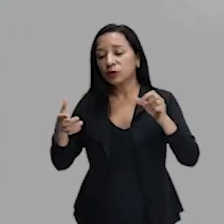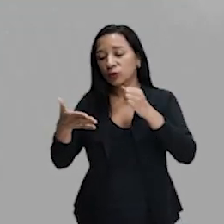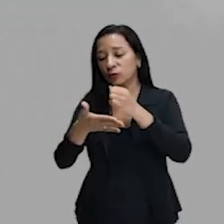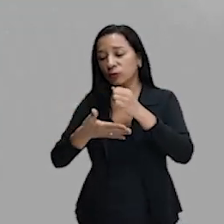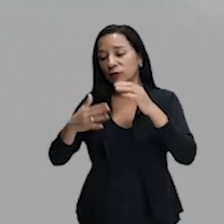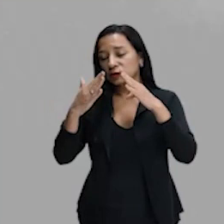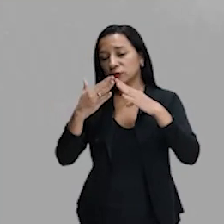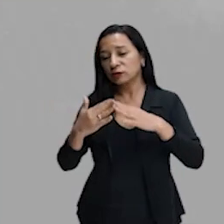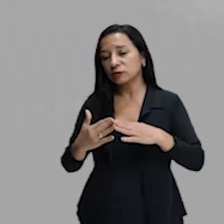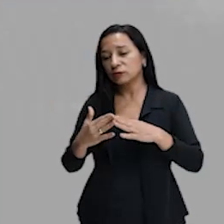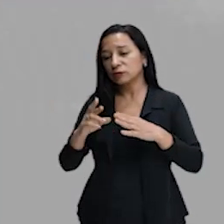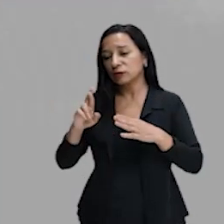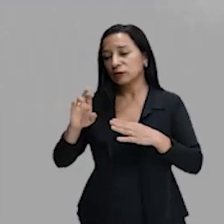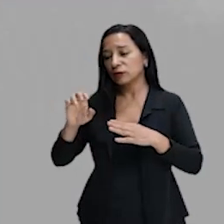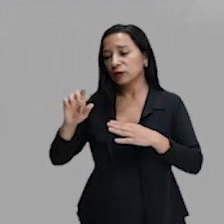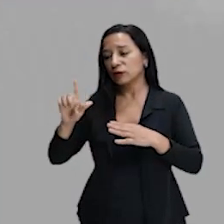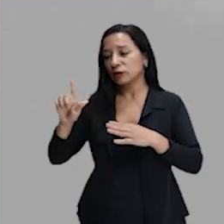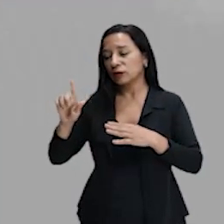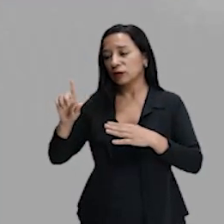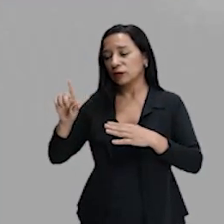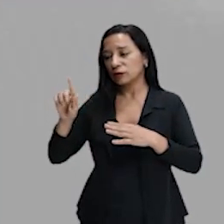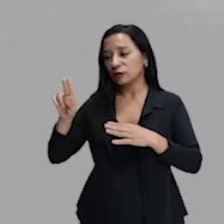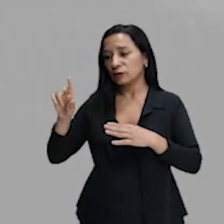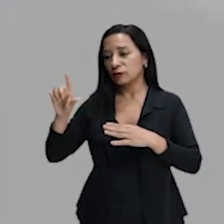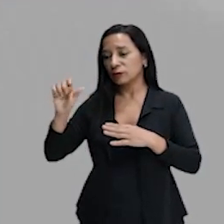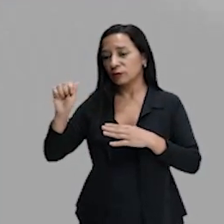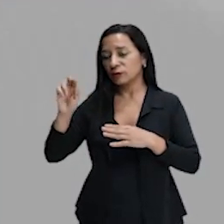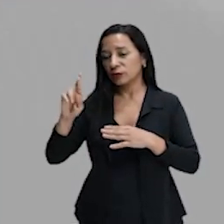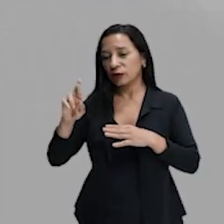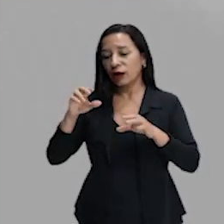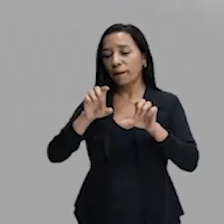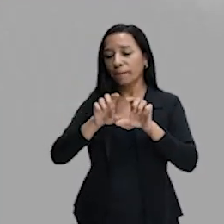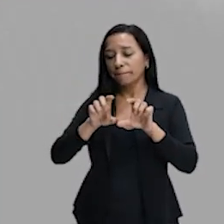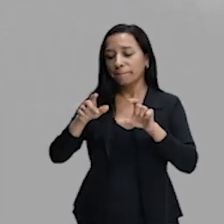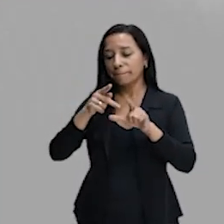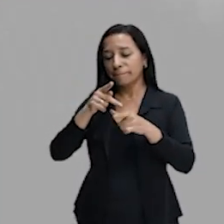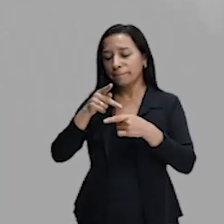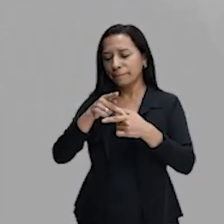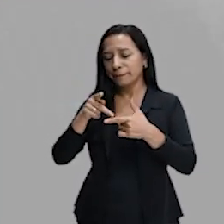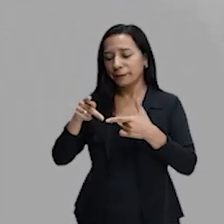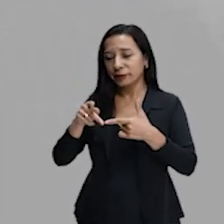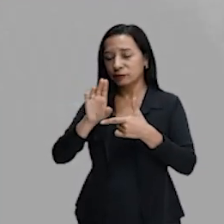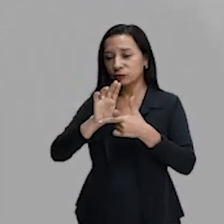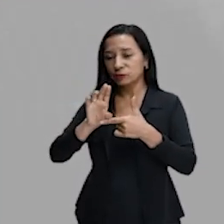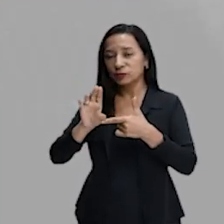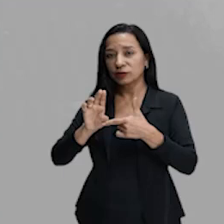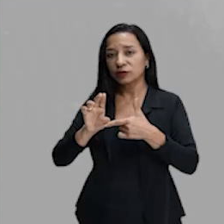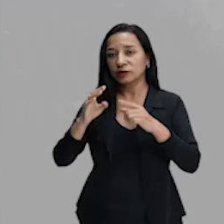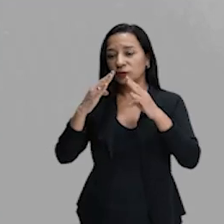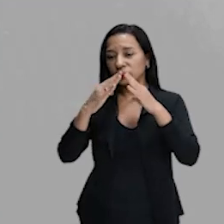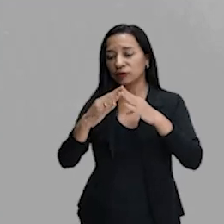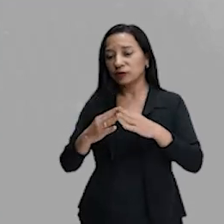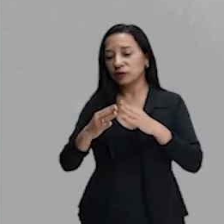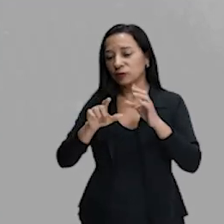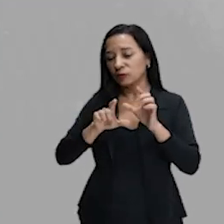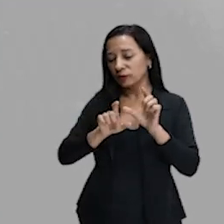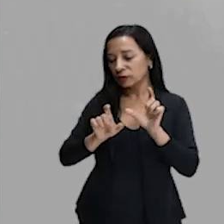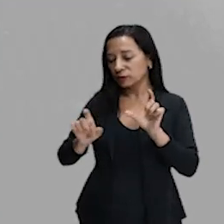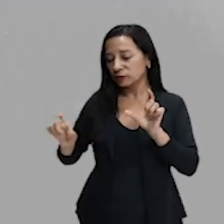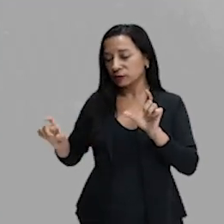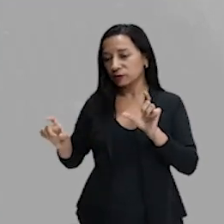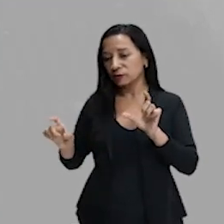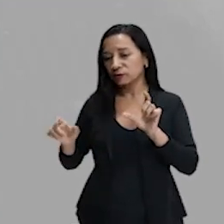regular hexagonal regular prisma com base que é um triângulo retângulo certo calculamos aqui